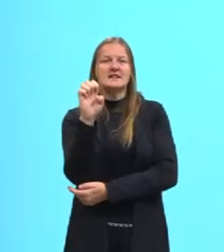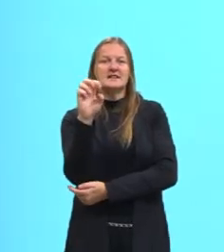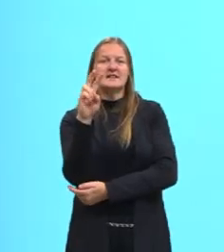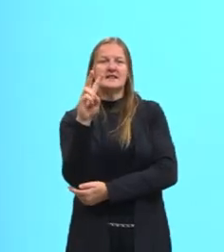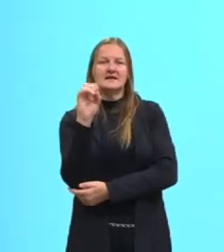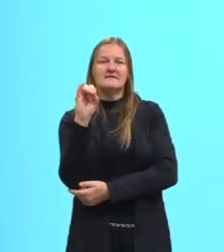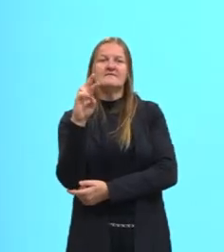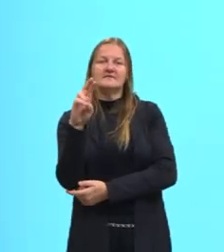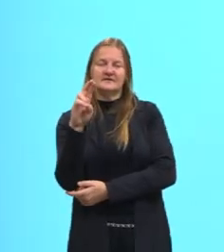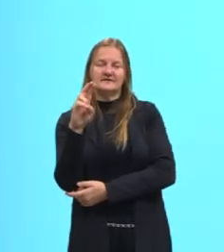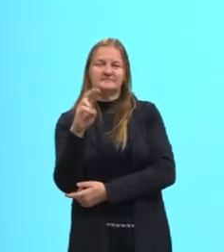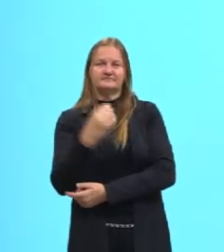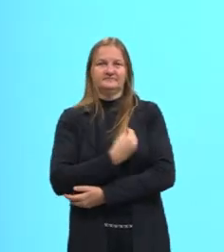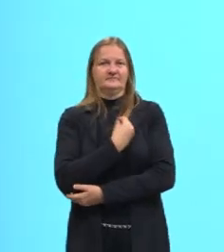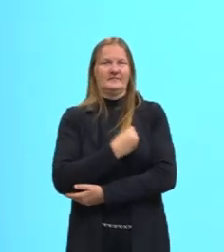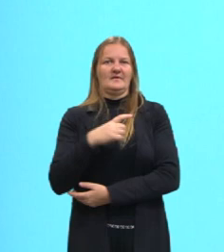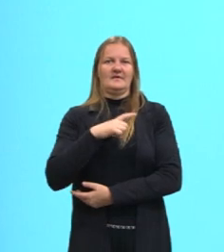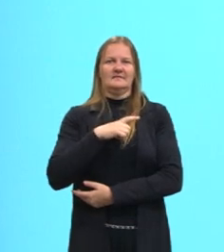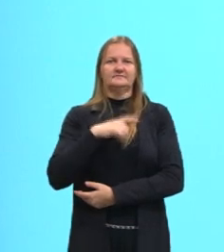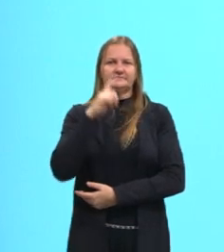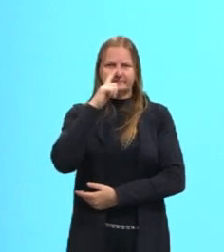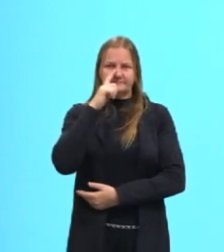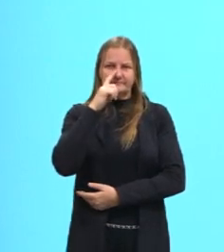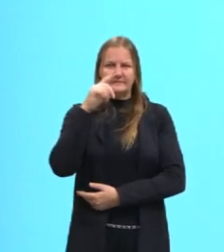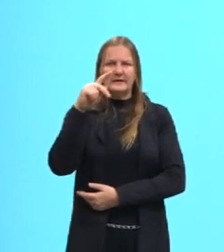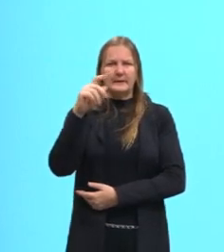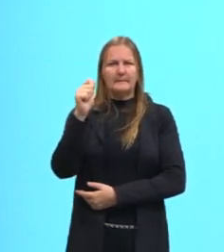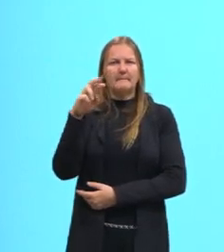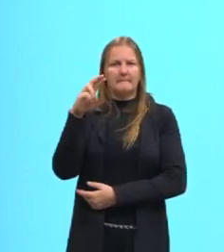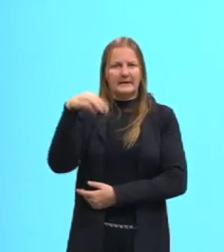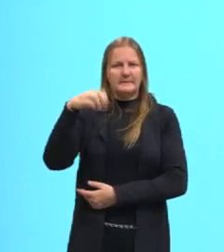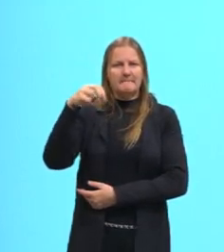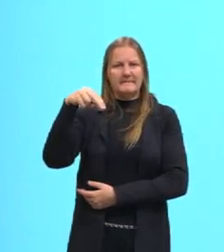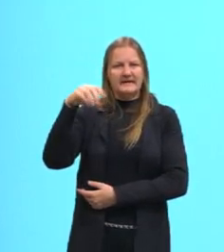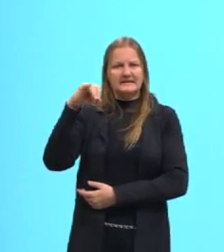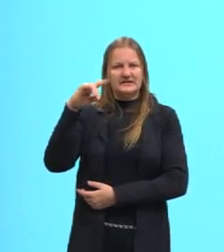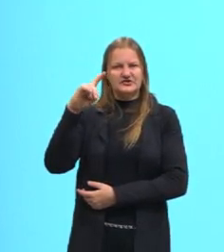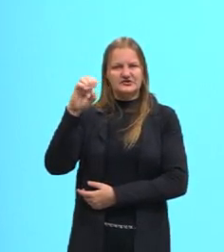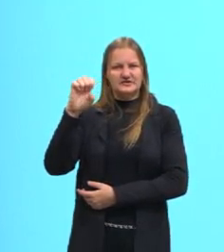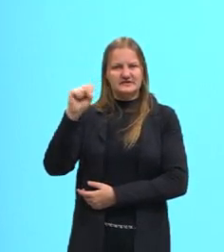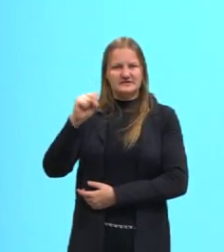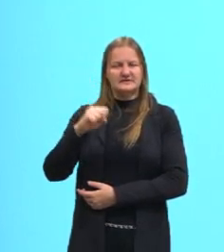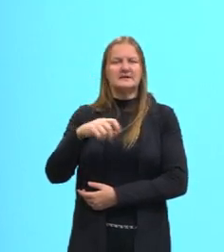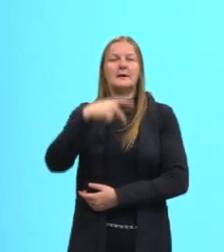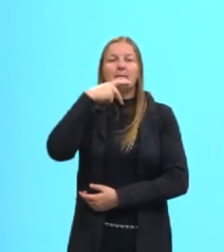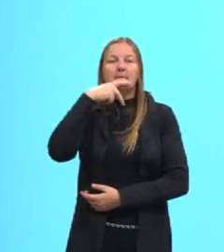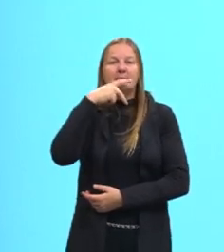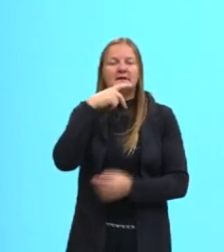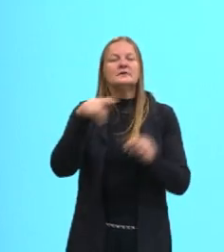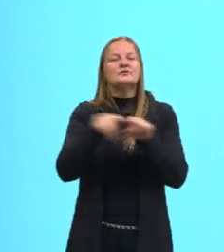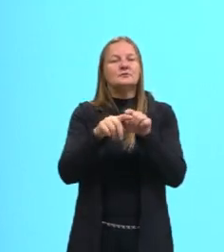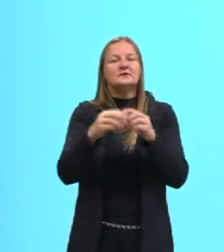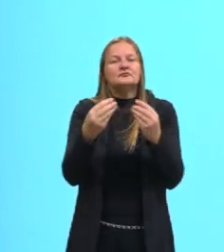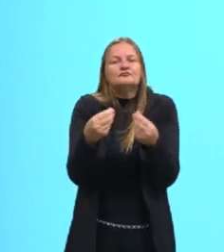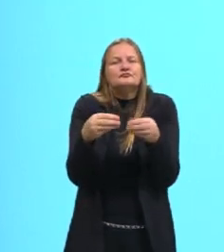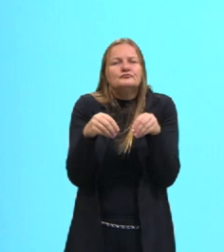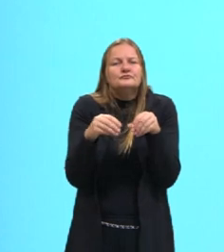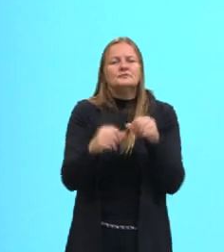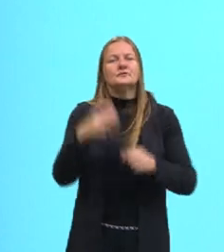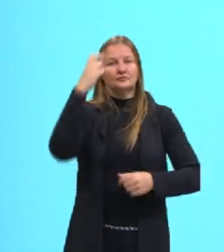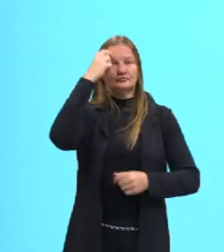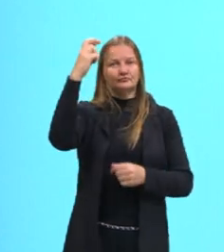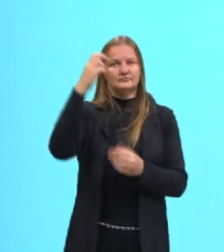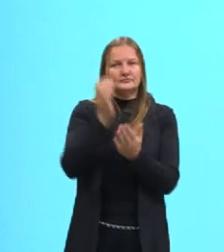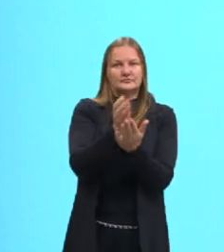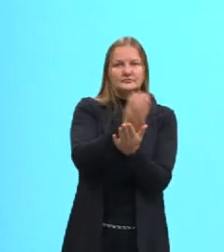lado Heráclito do Parmênides do Parmênides e também resolve o problema do Platão na teoria do do sensível e do inteligível